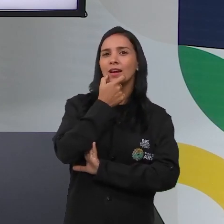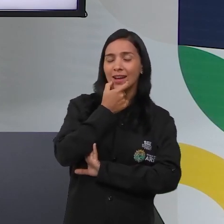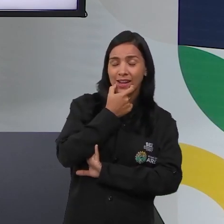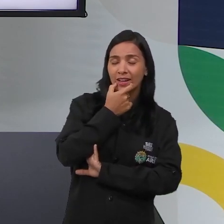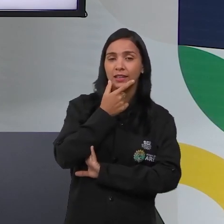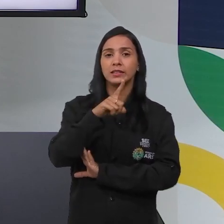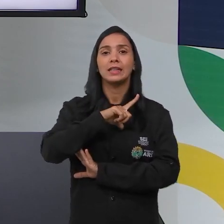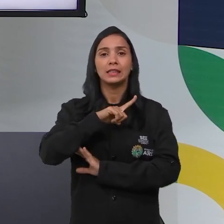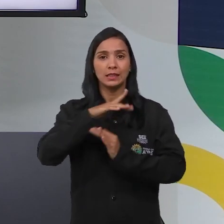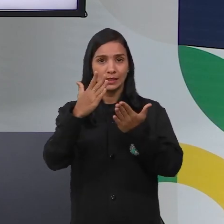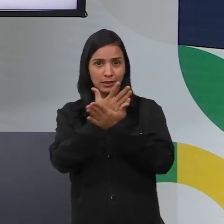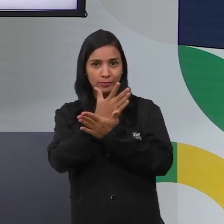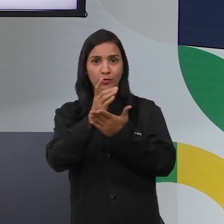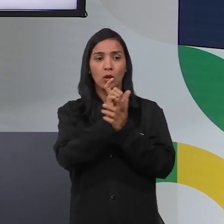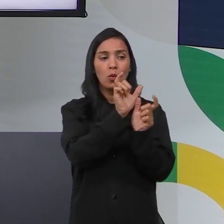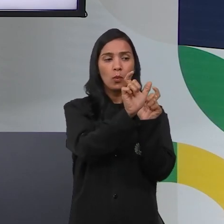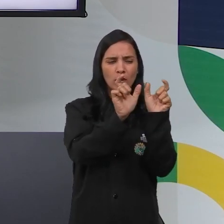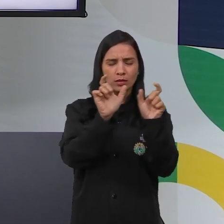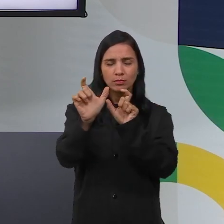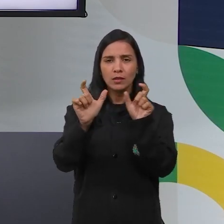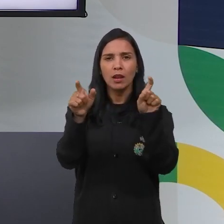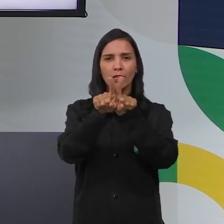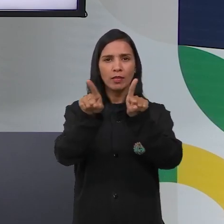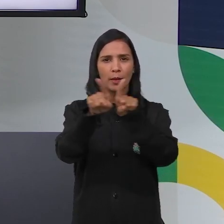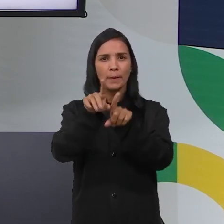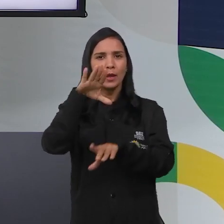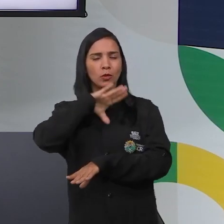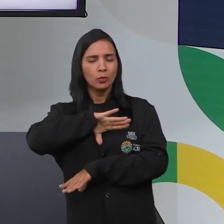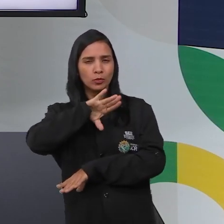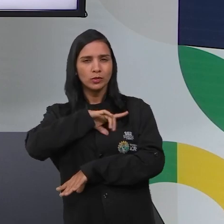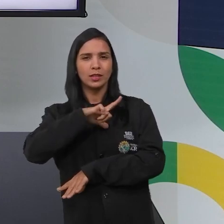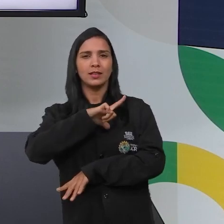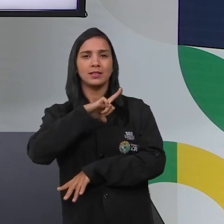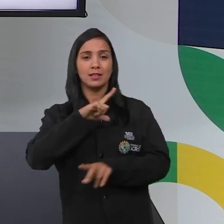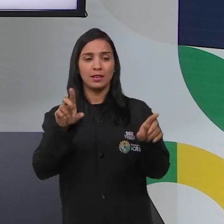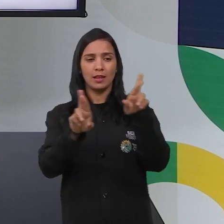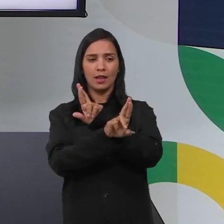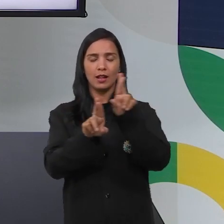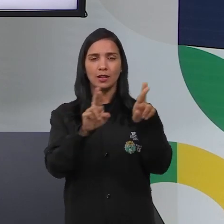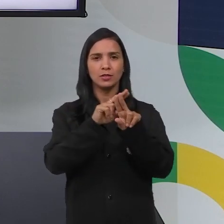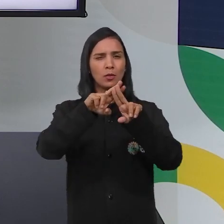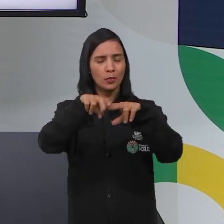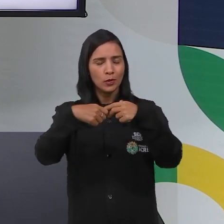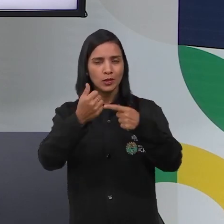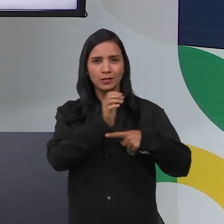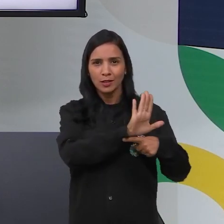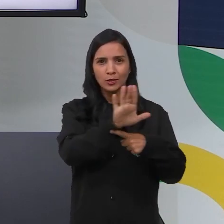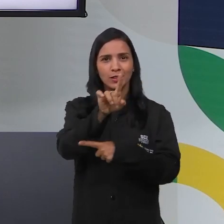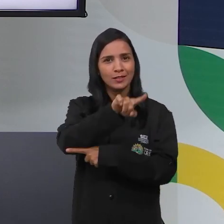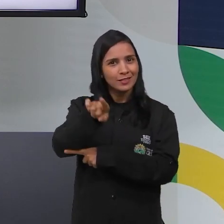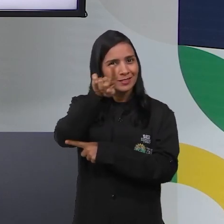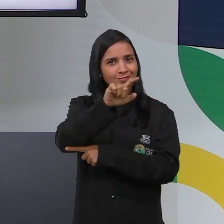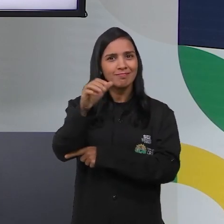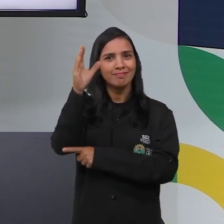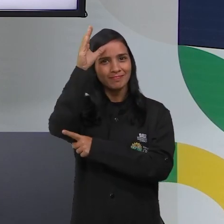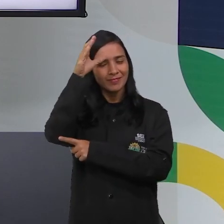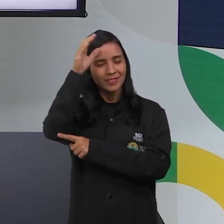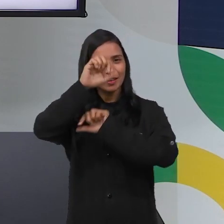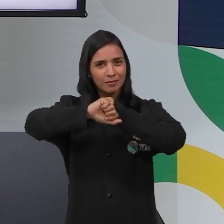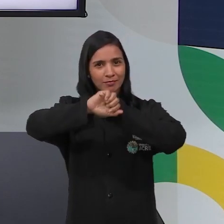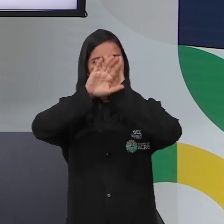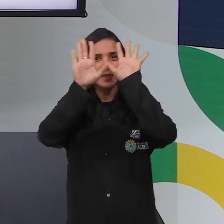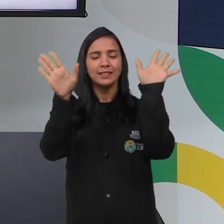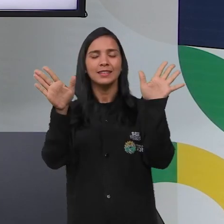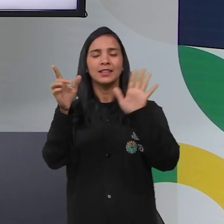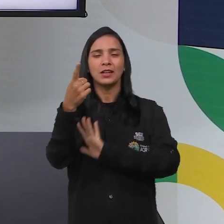palavras equivalentes em língua portuguesa, então isso vai facilitar a sua compreensão acerca do conteúdo. Vamos